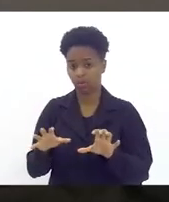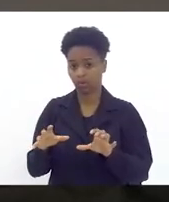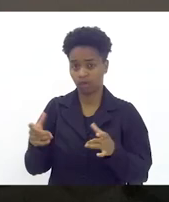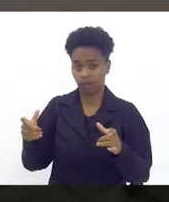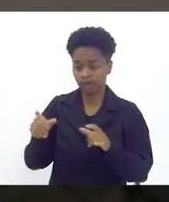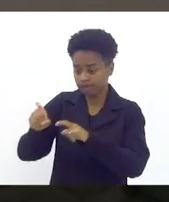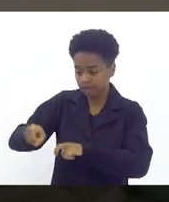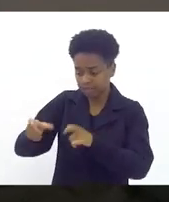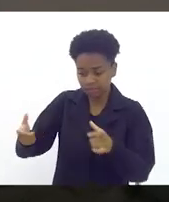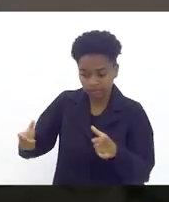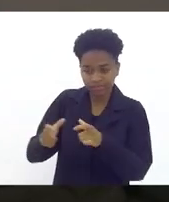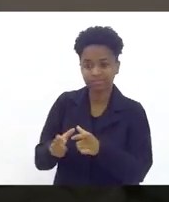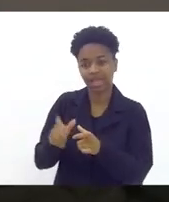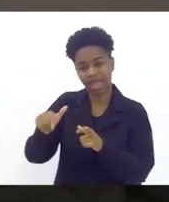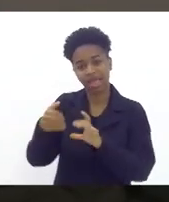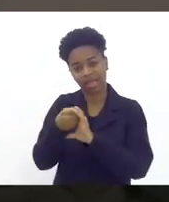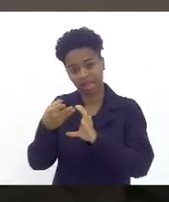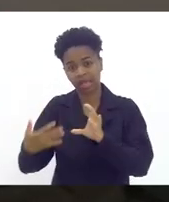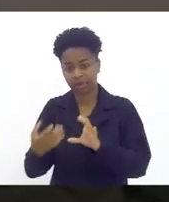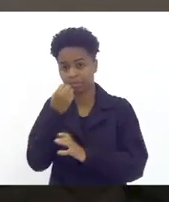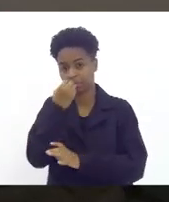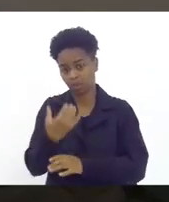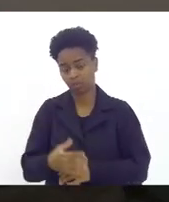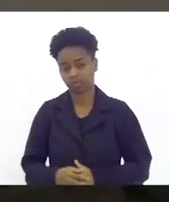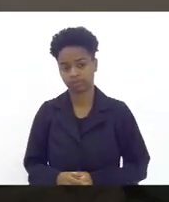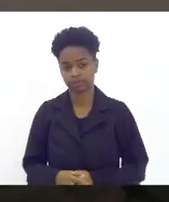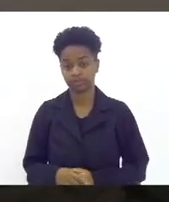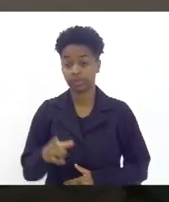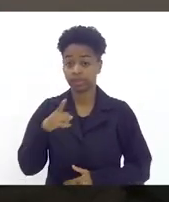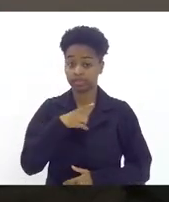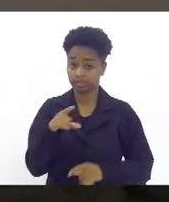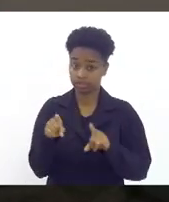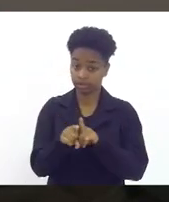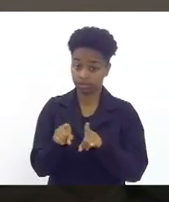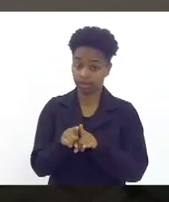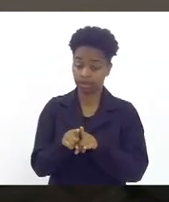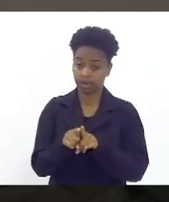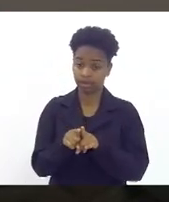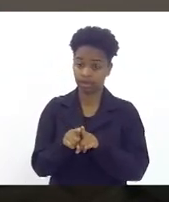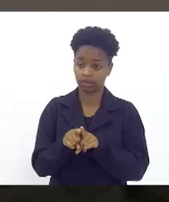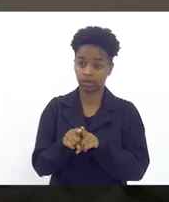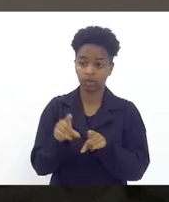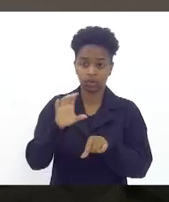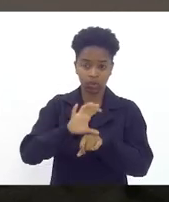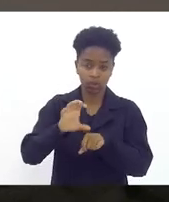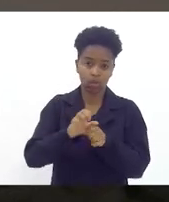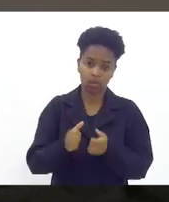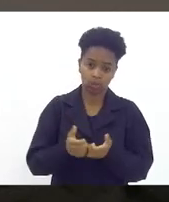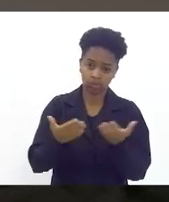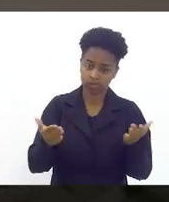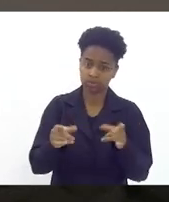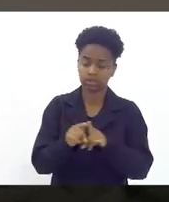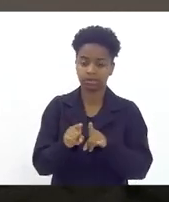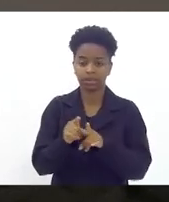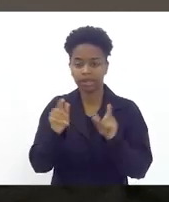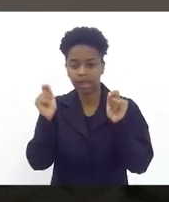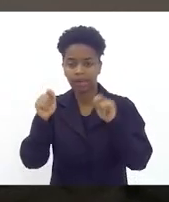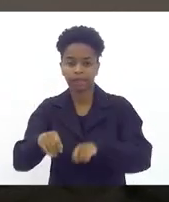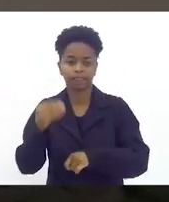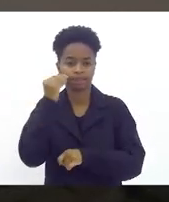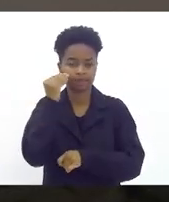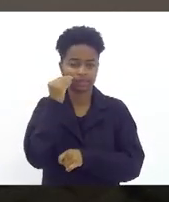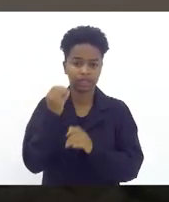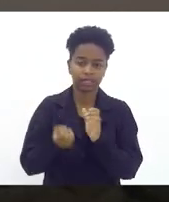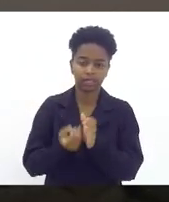é uma característica muito boa né ali a gente tem também capacitação enfim implementar de maneira